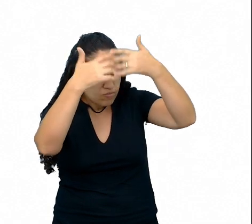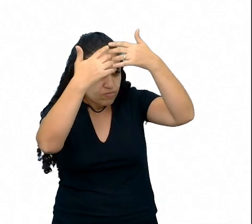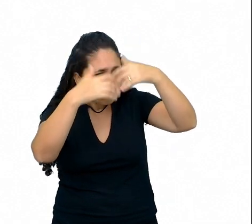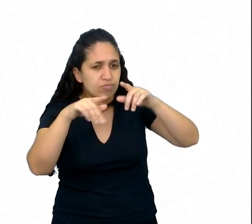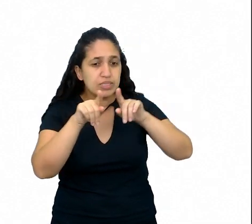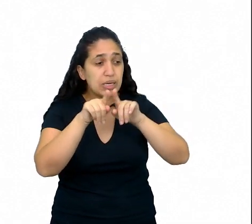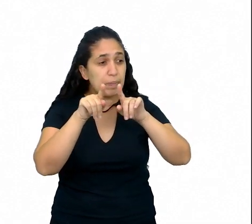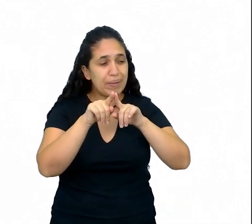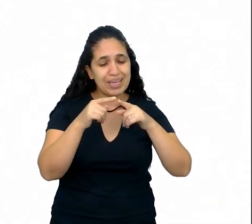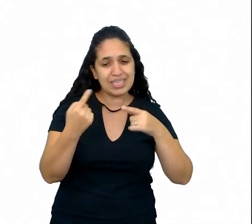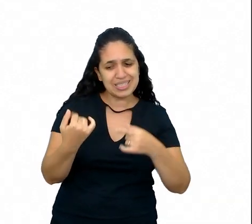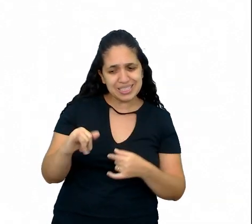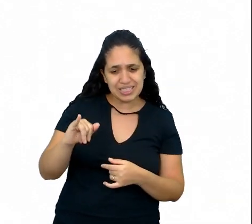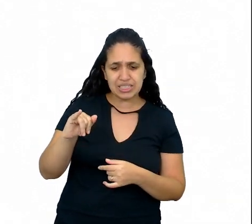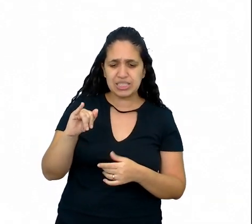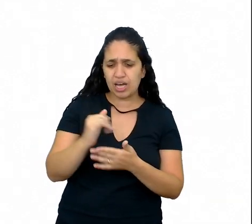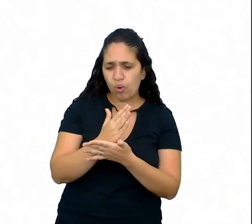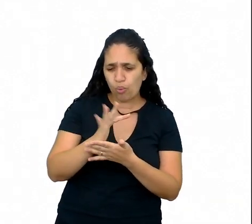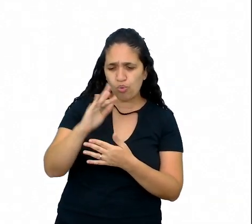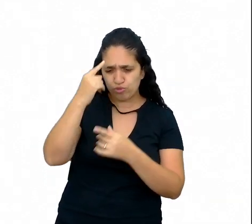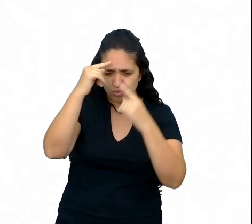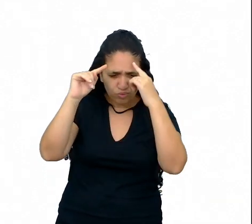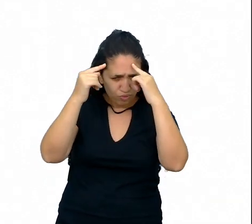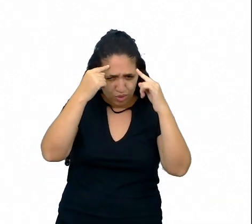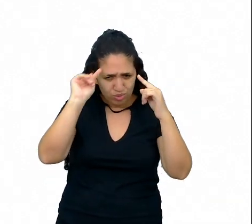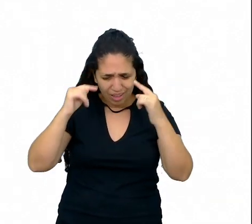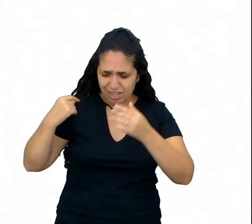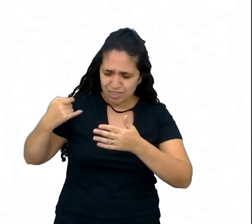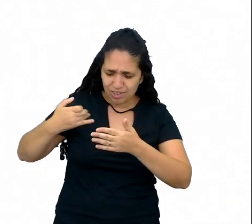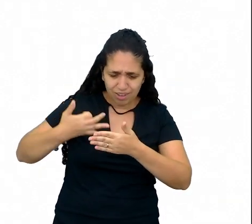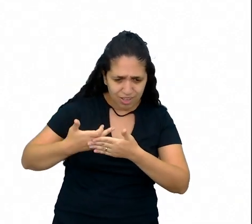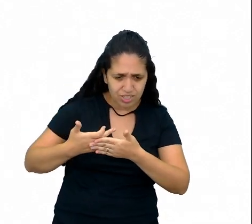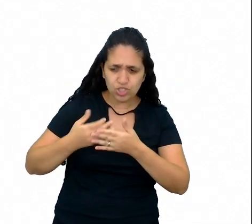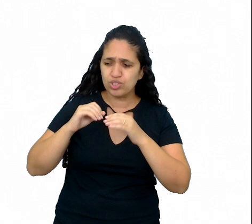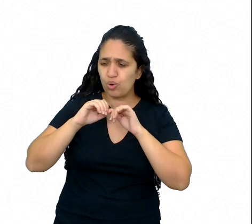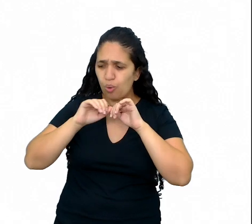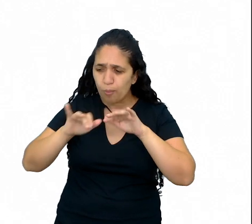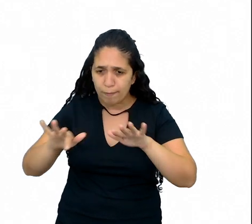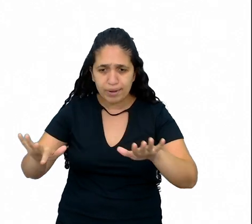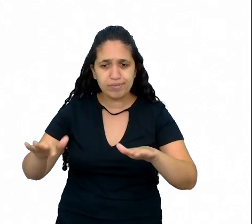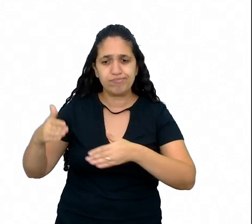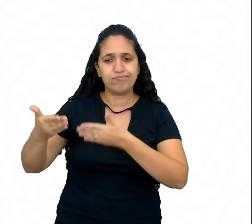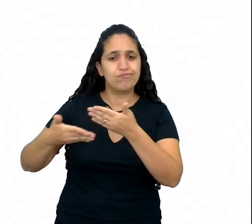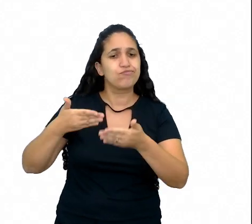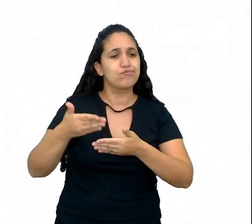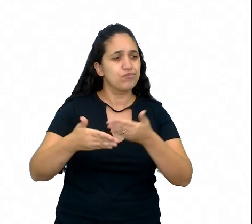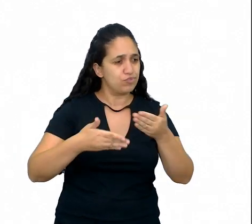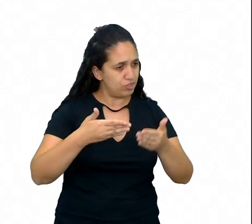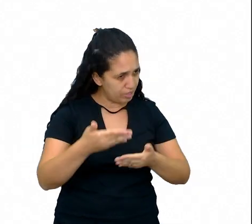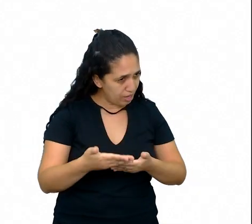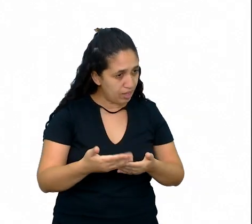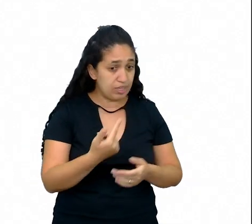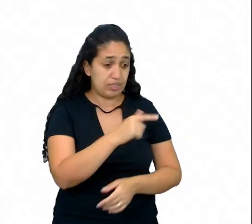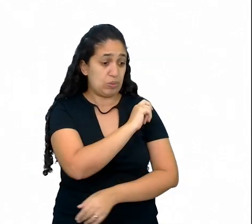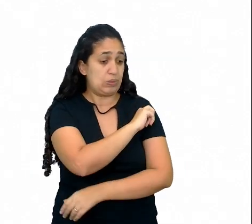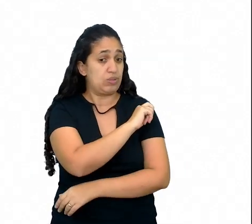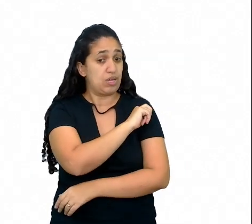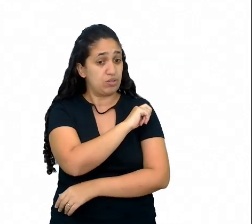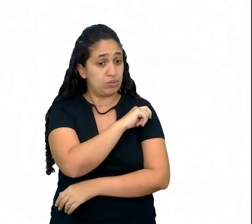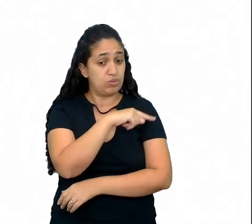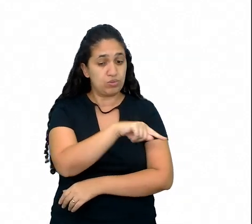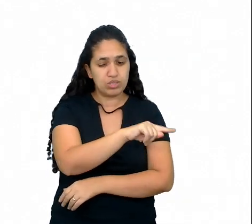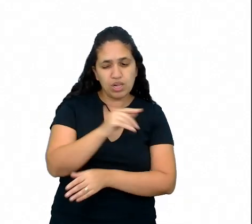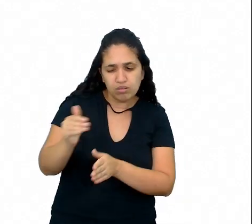as dificuldades que tiveram durante a execução das atividades propostas, né? Para os estudantes terem